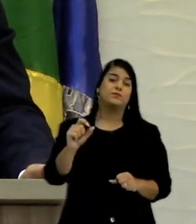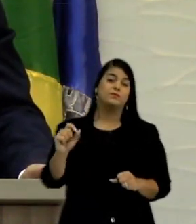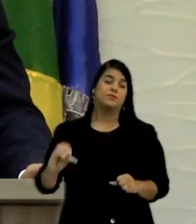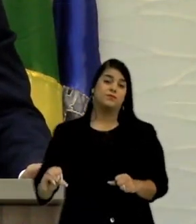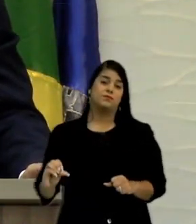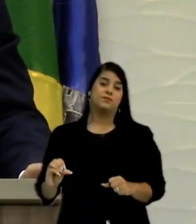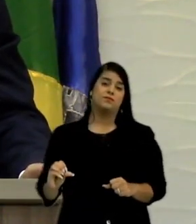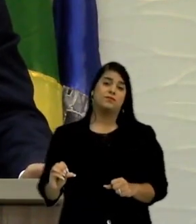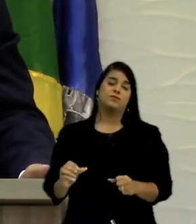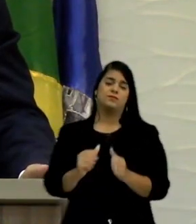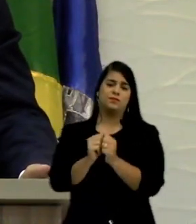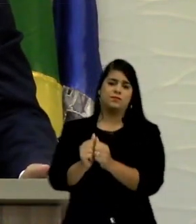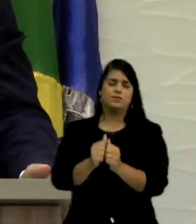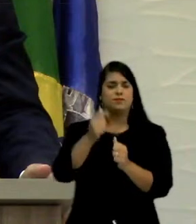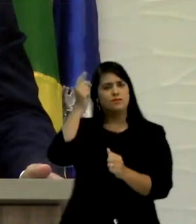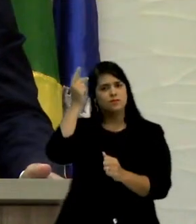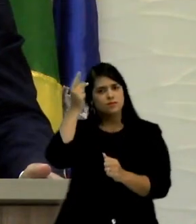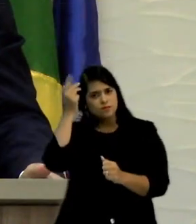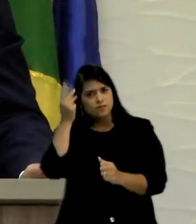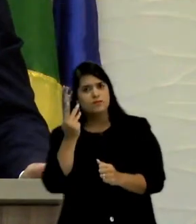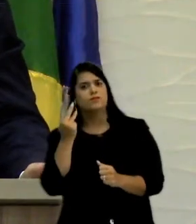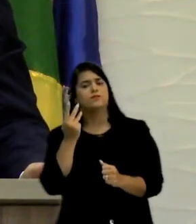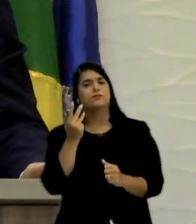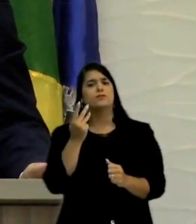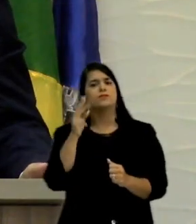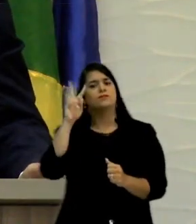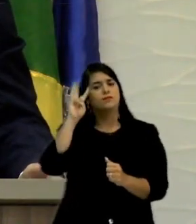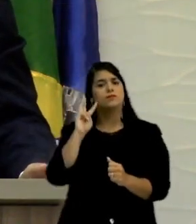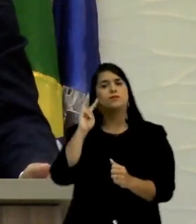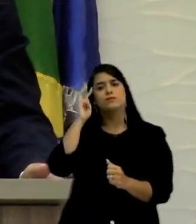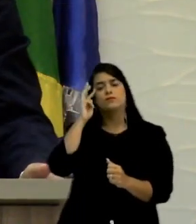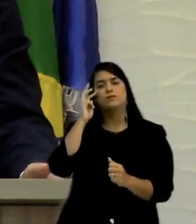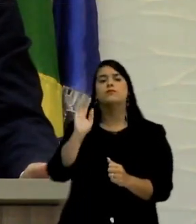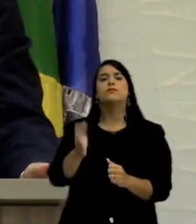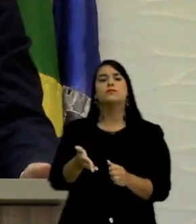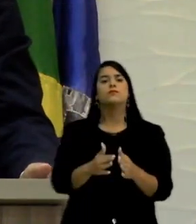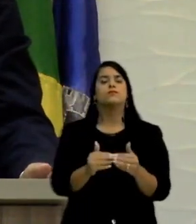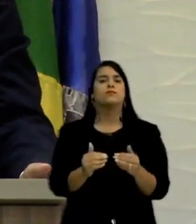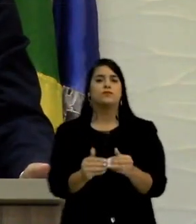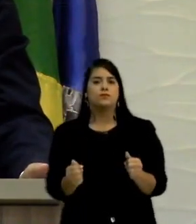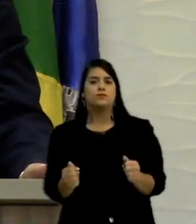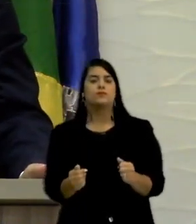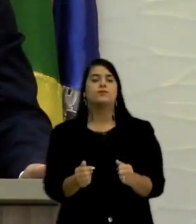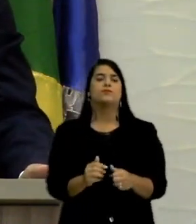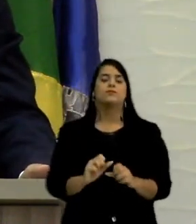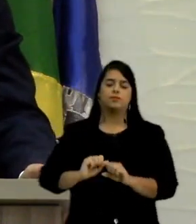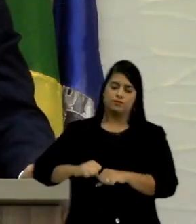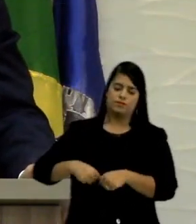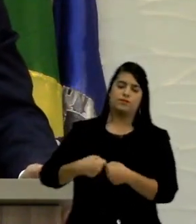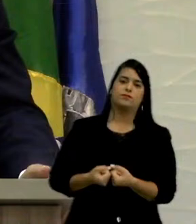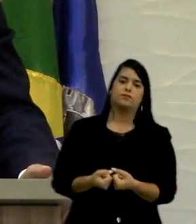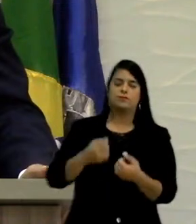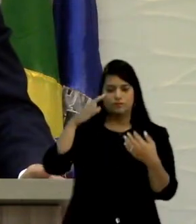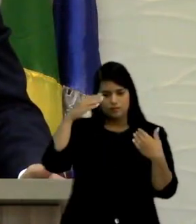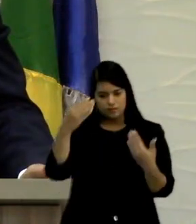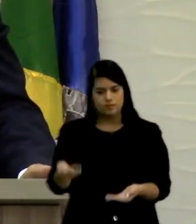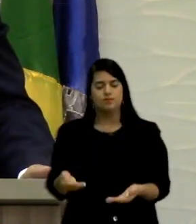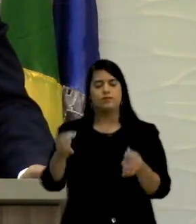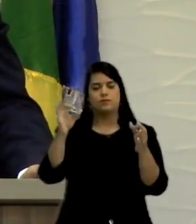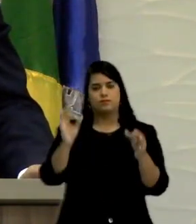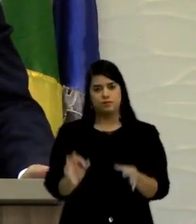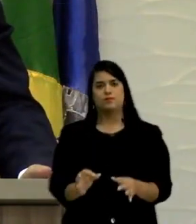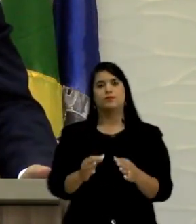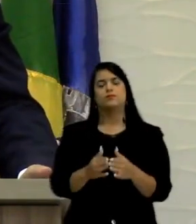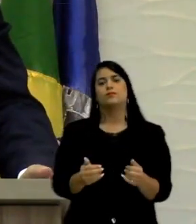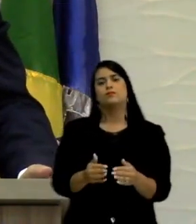o ex-vereador Oscar Deto. E nesse tempo o vereador Oscar já pedia também esses esforços. Então, o necessário está correto no que